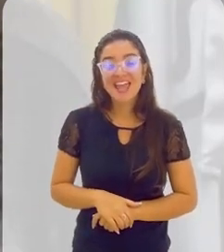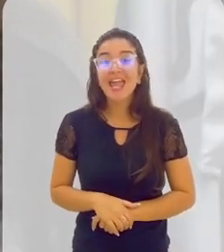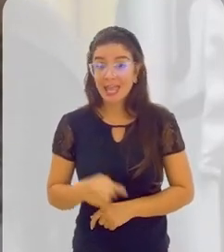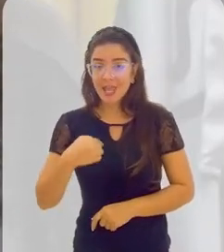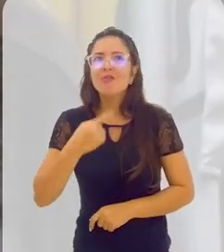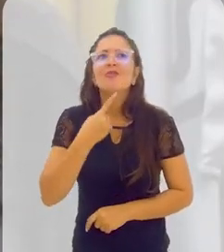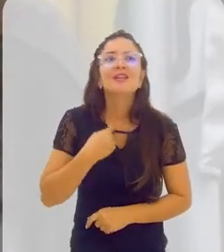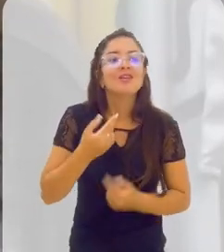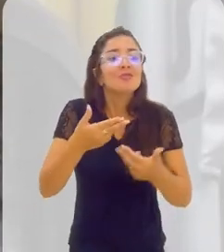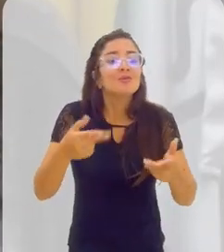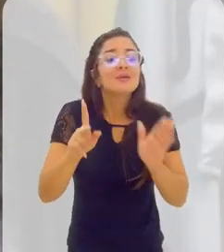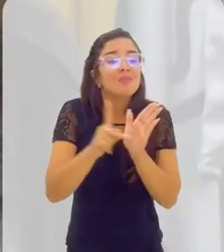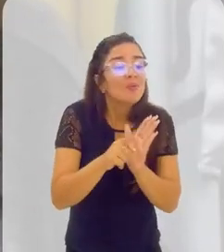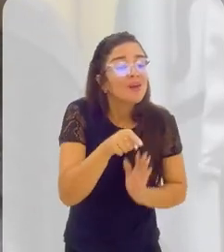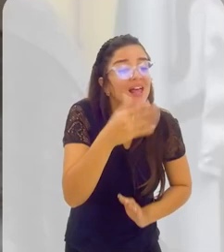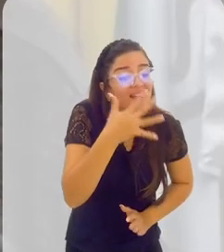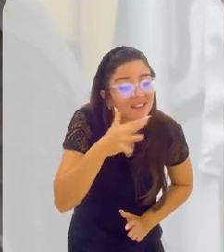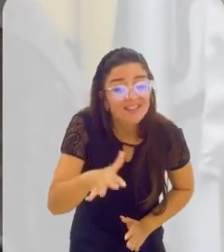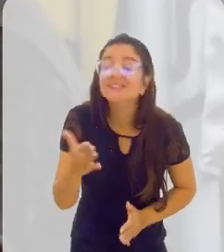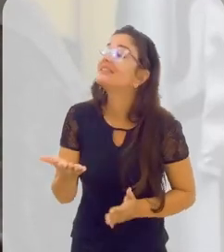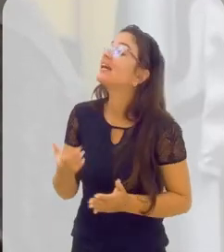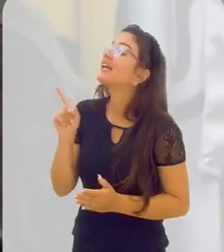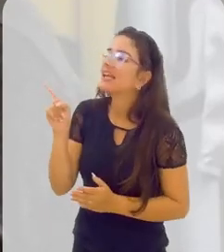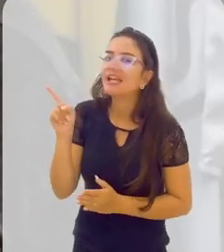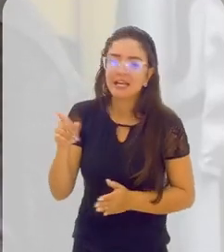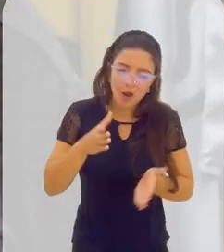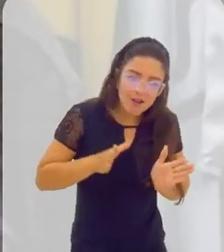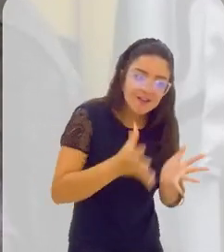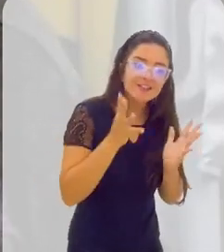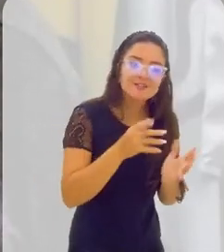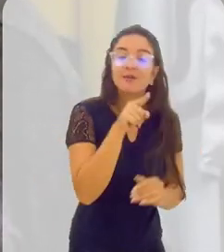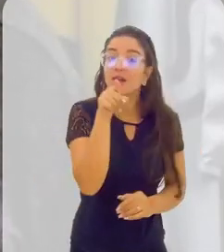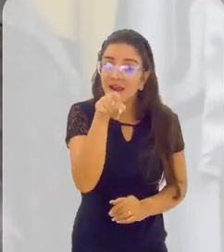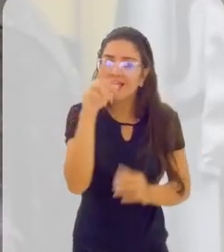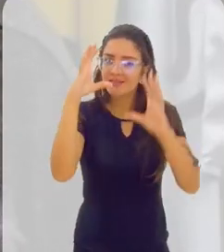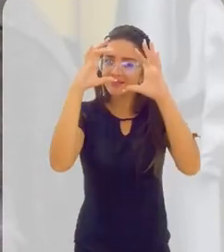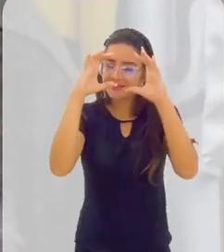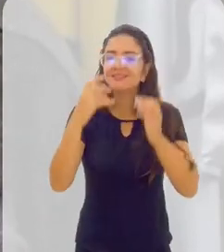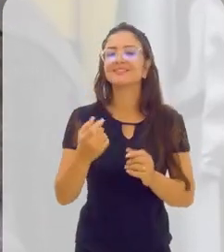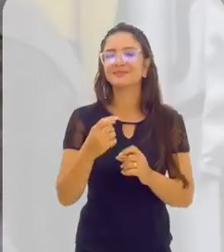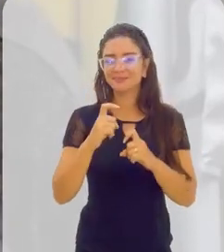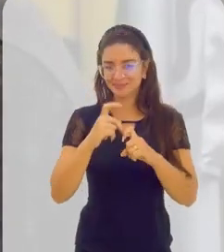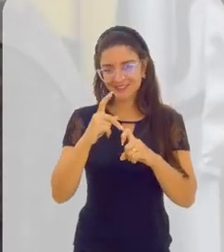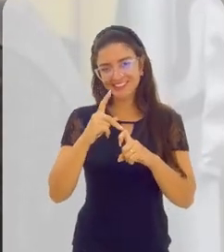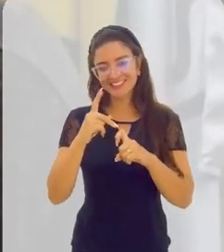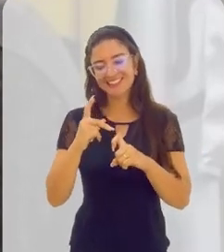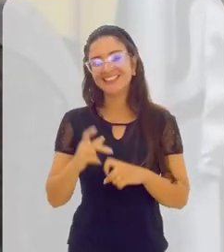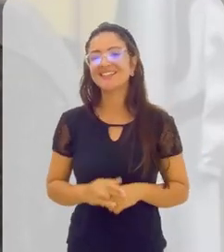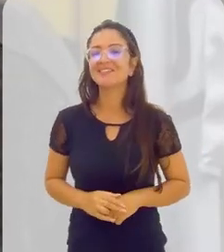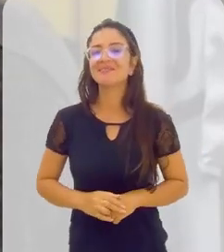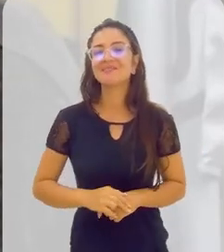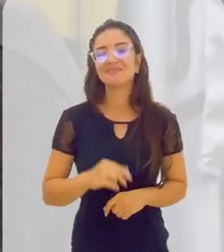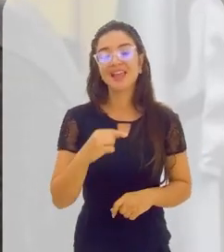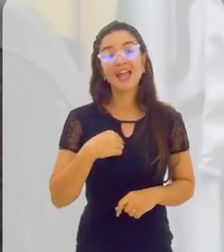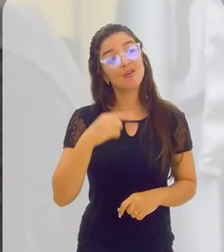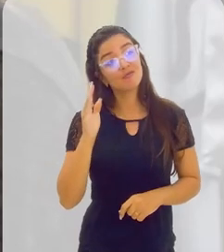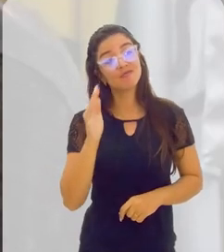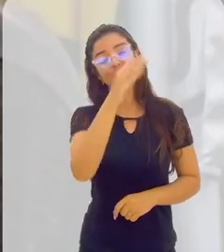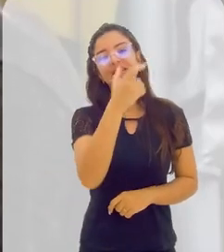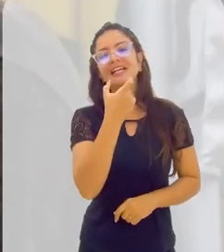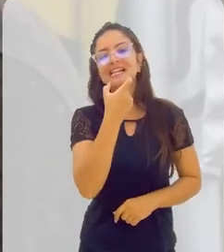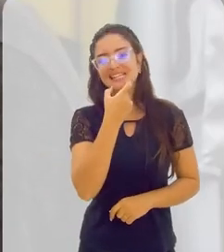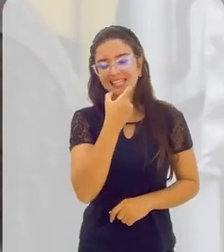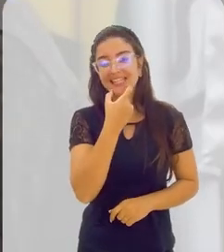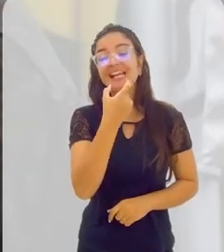ele era brilhante eu acabei indo e depois eu fui embora eu fui ficar na Inglaterra um ano e meio entre Inglaterra